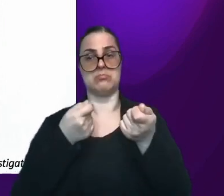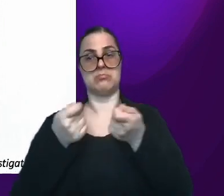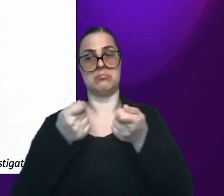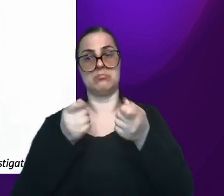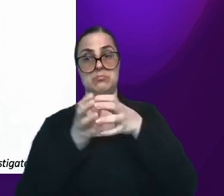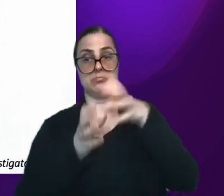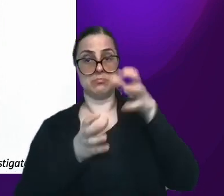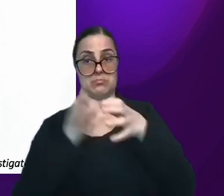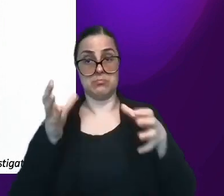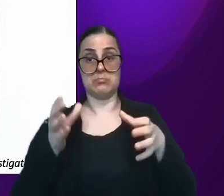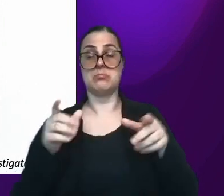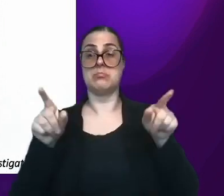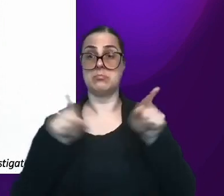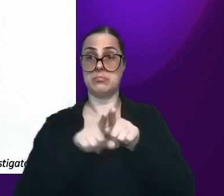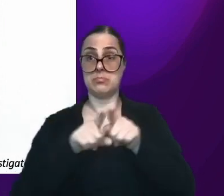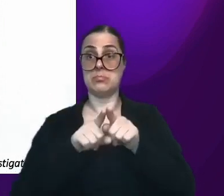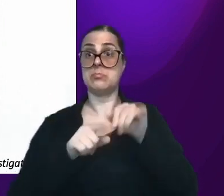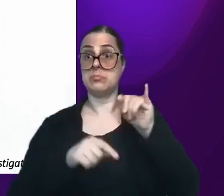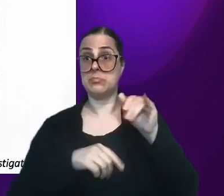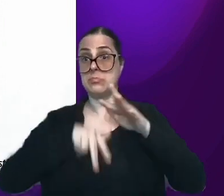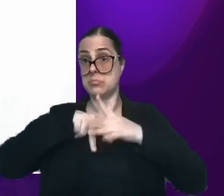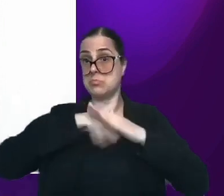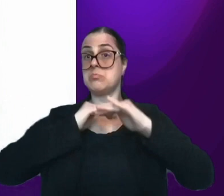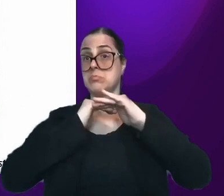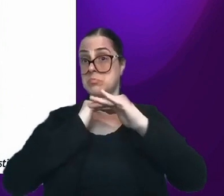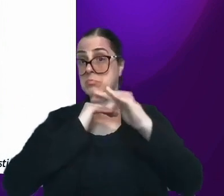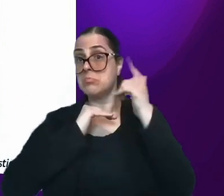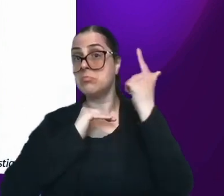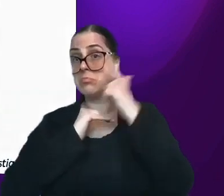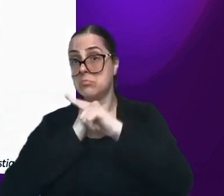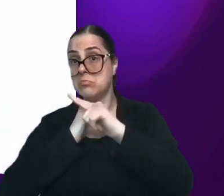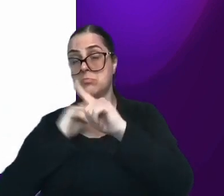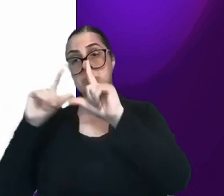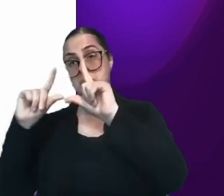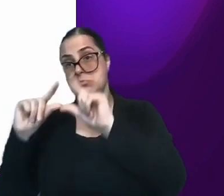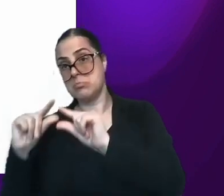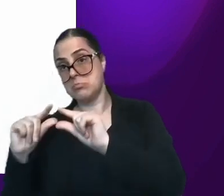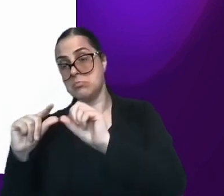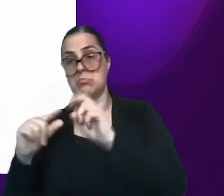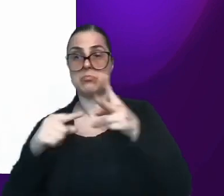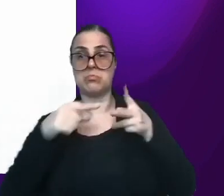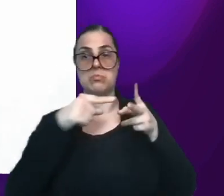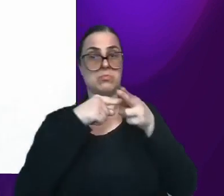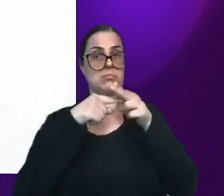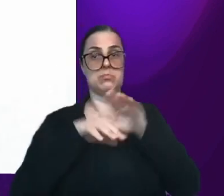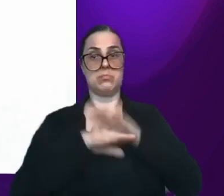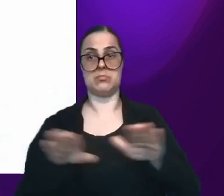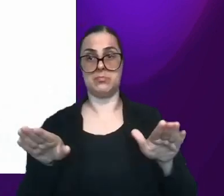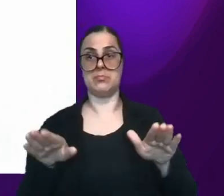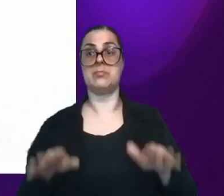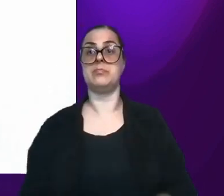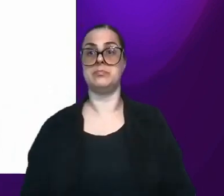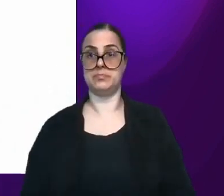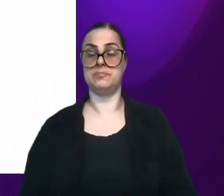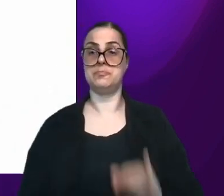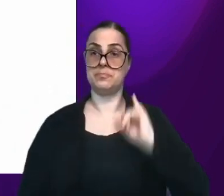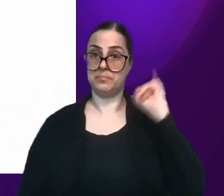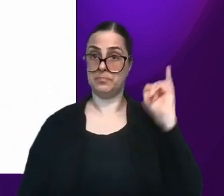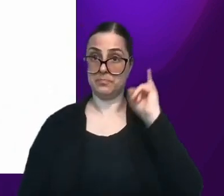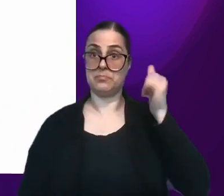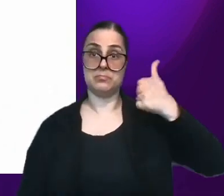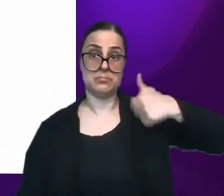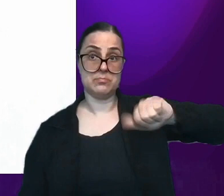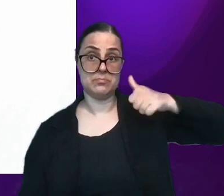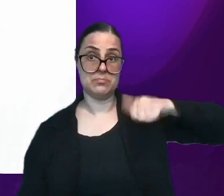o paciente instabilizar, a gente tem que diminuir ou mesmo interromper. Importantíssimo é a avaliação do